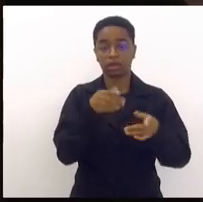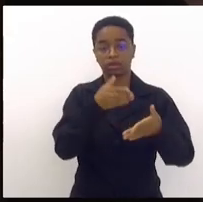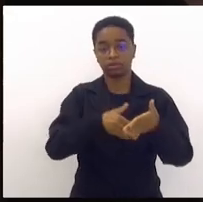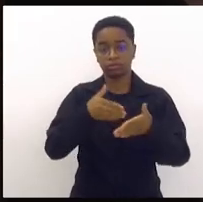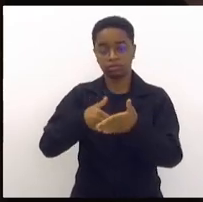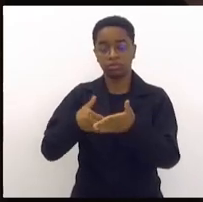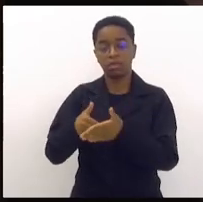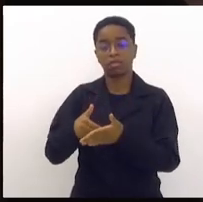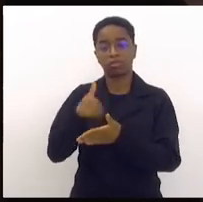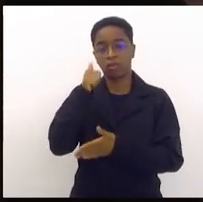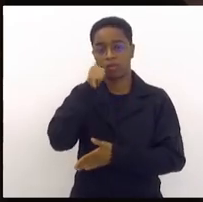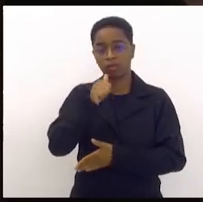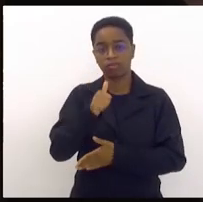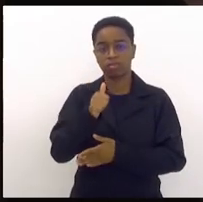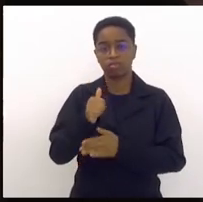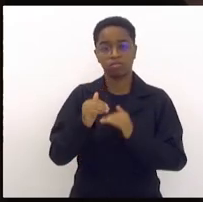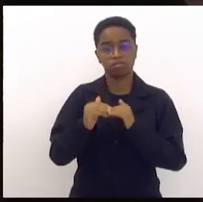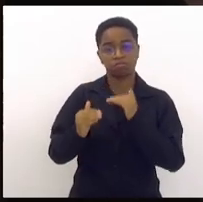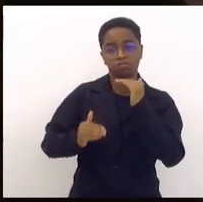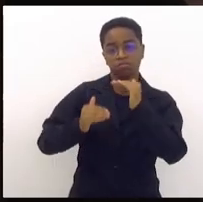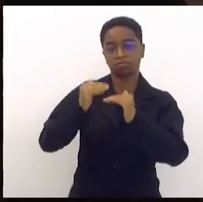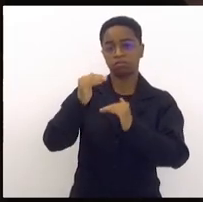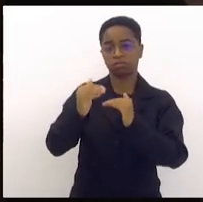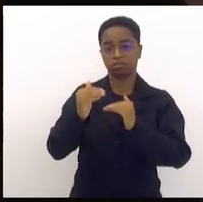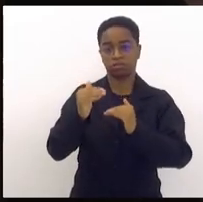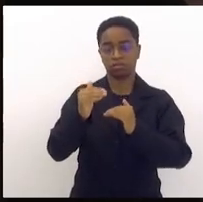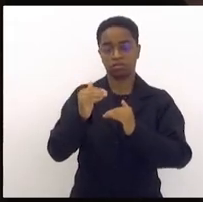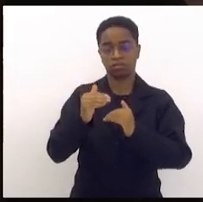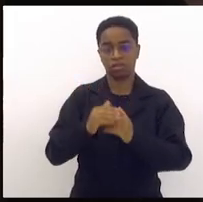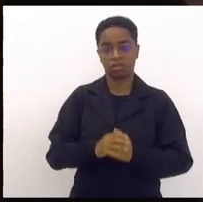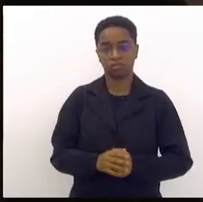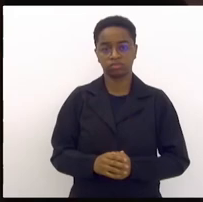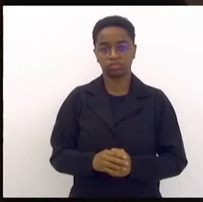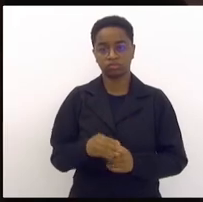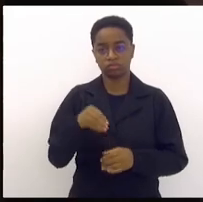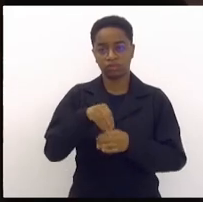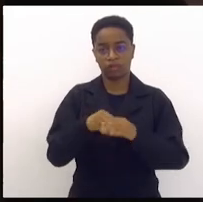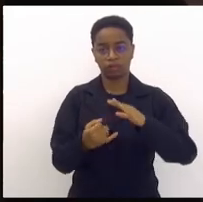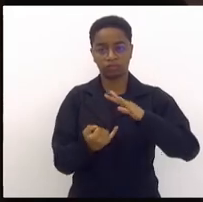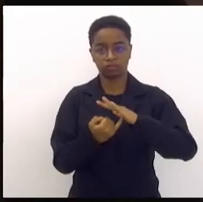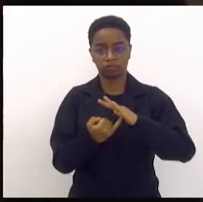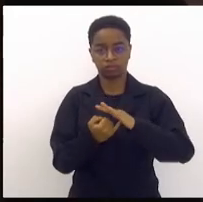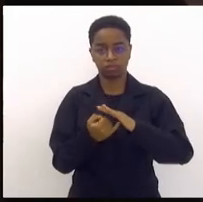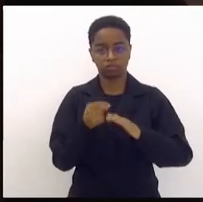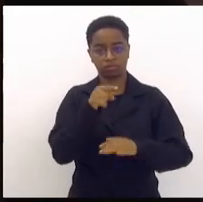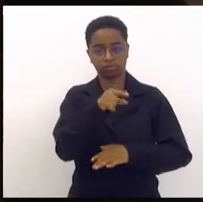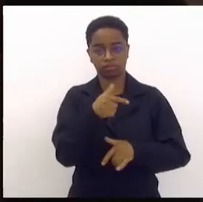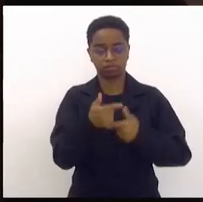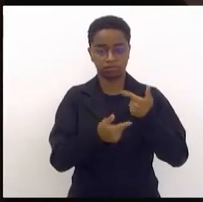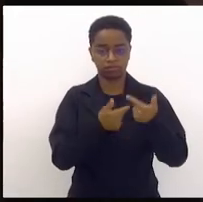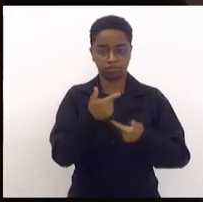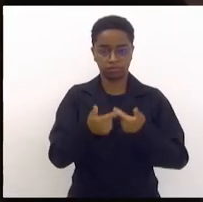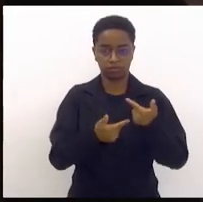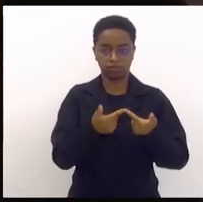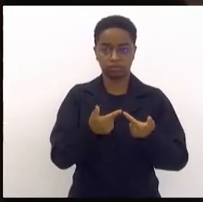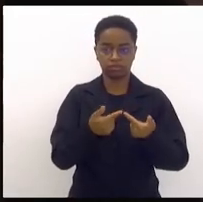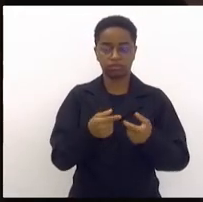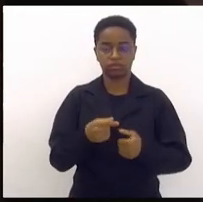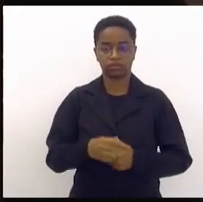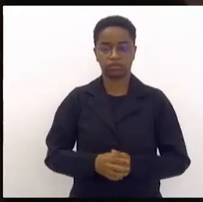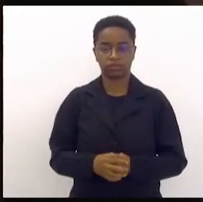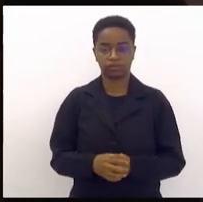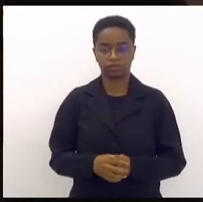de carreira ascendesse ao maior posto da instituição que ela trabalha. O